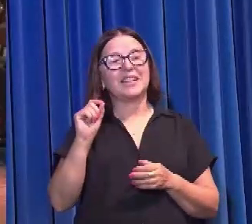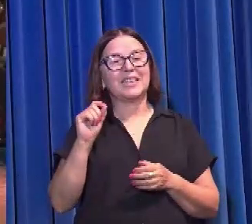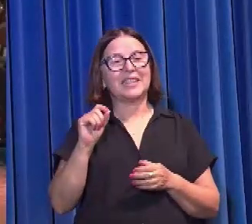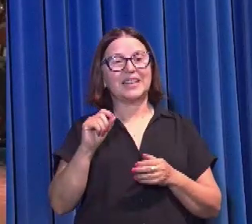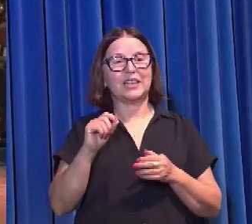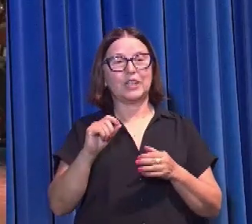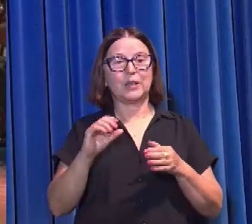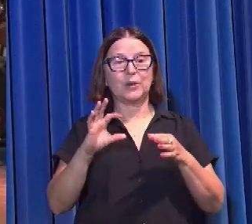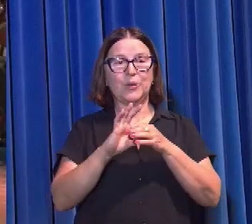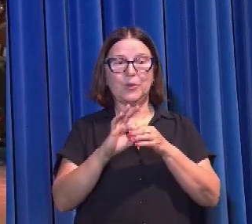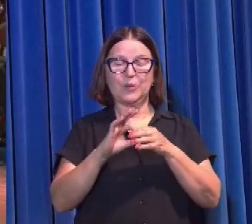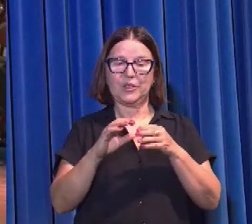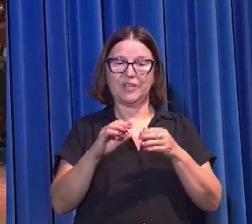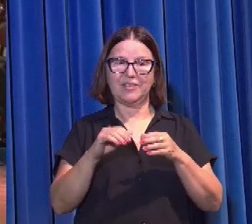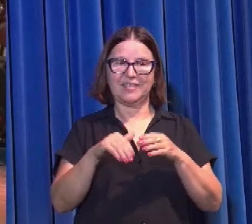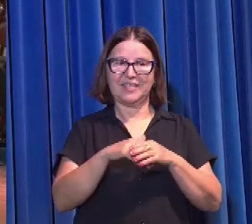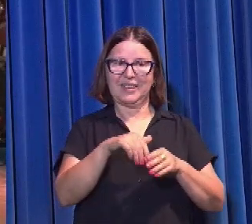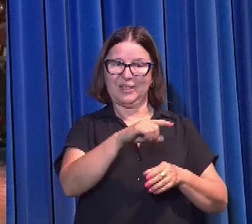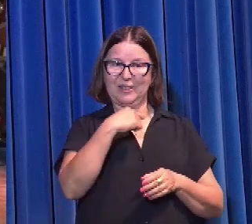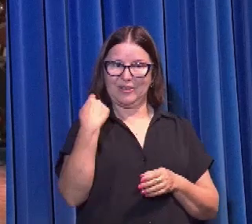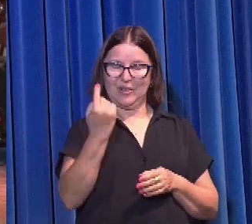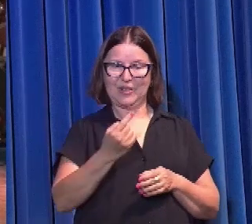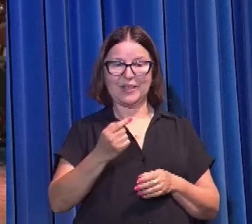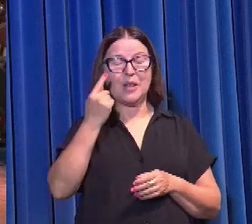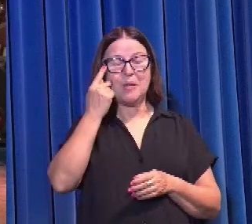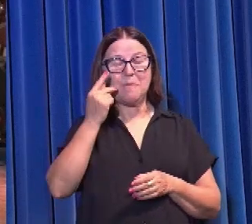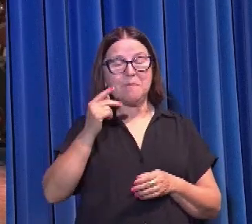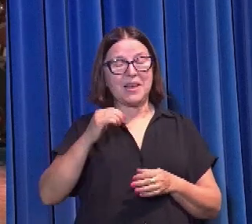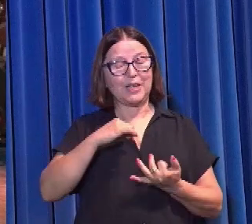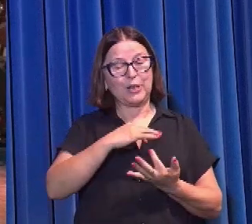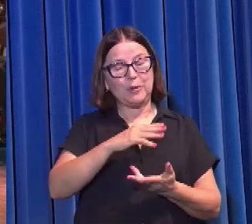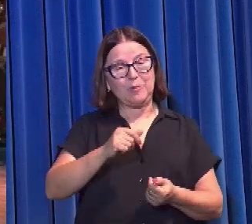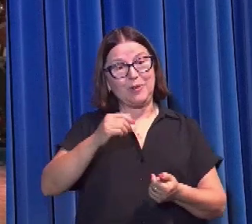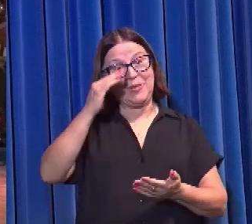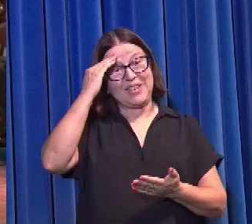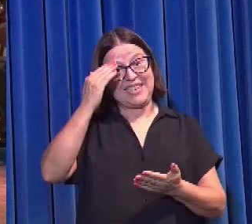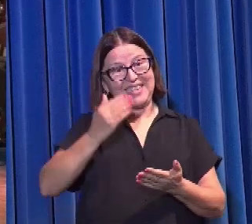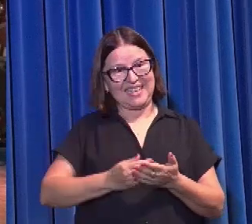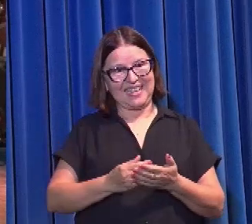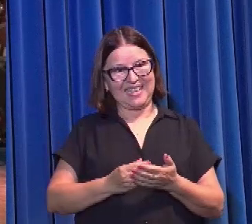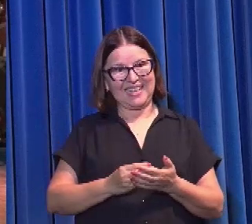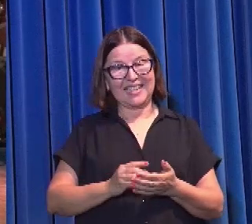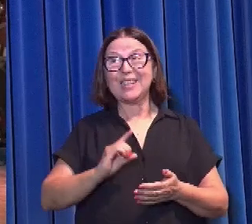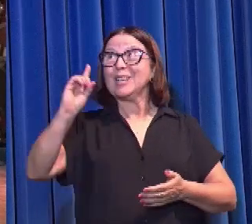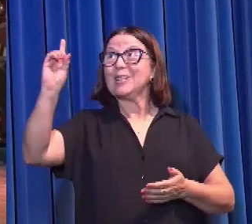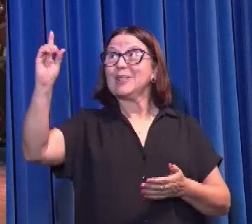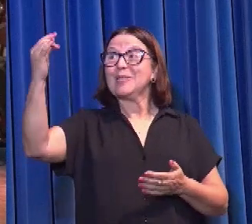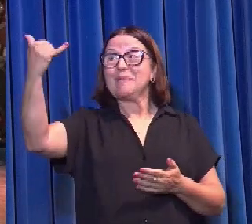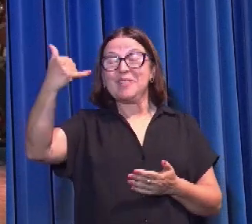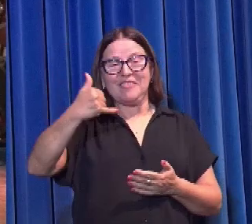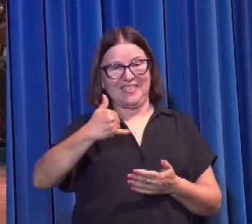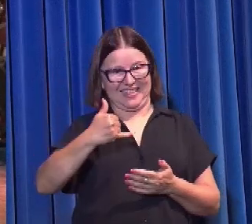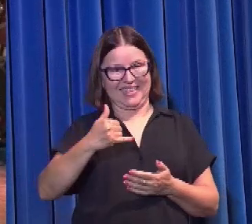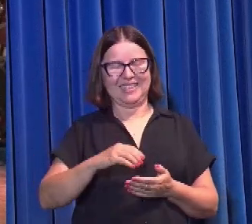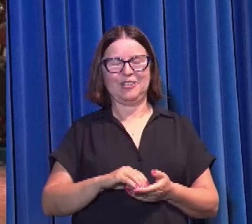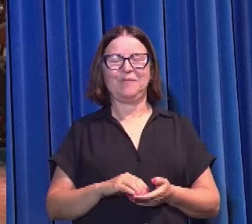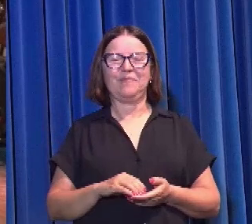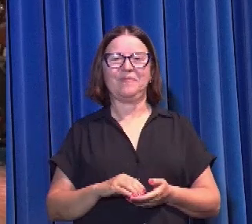o mundo creia que tu me enviaste. Meus irmãos, a unidade da